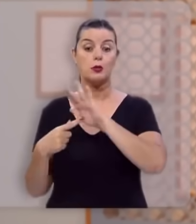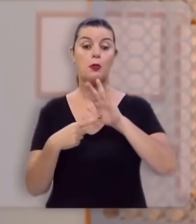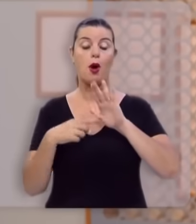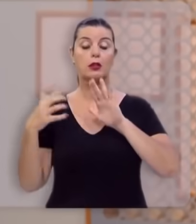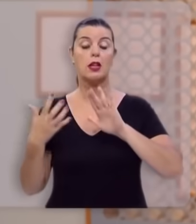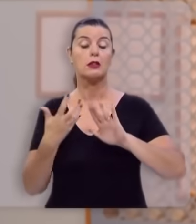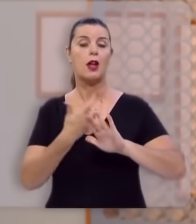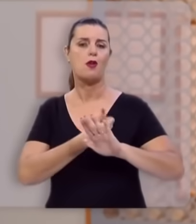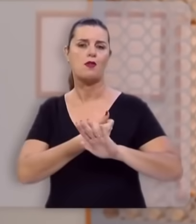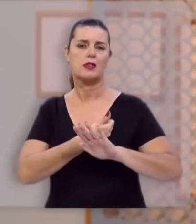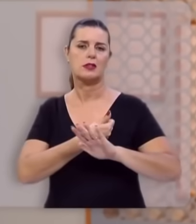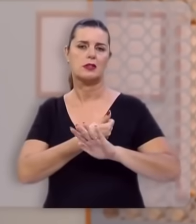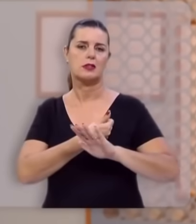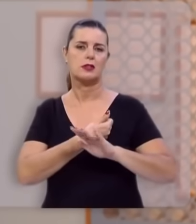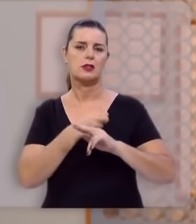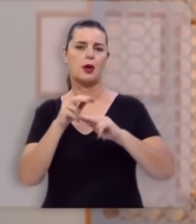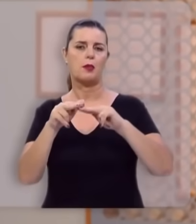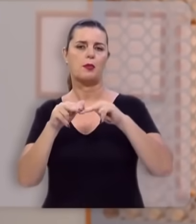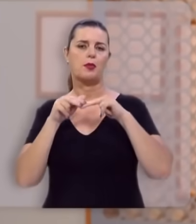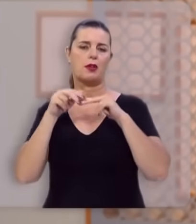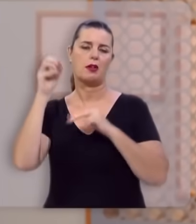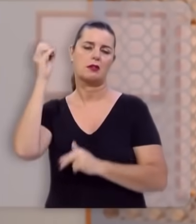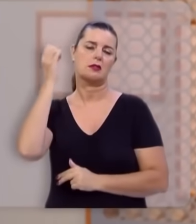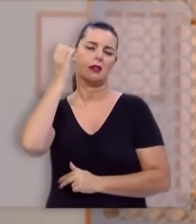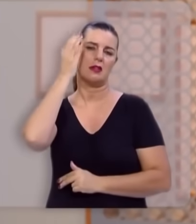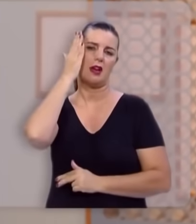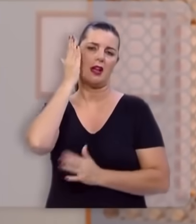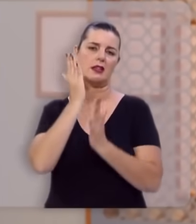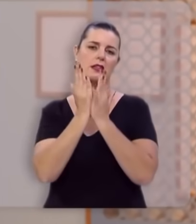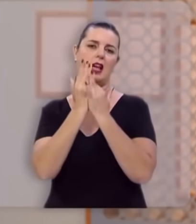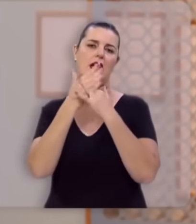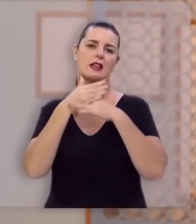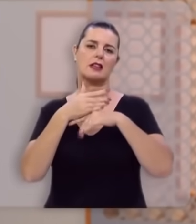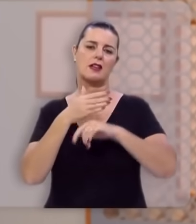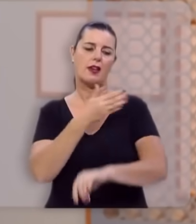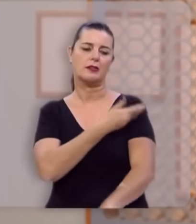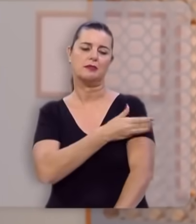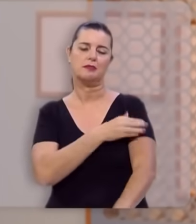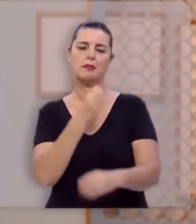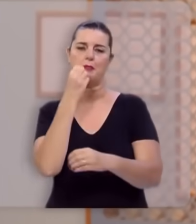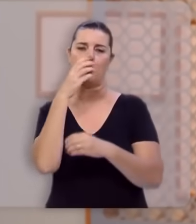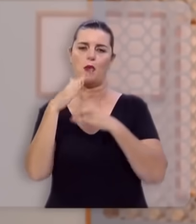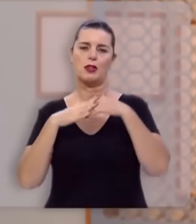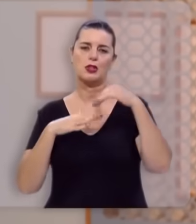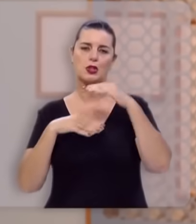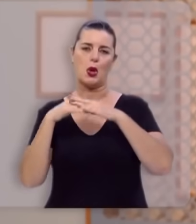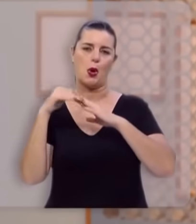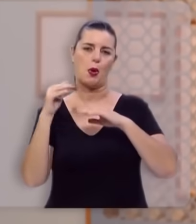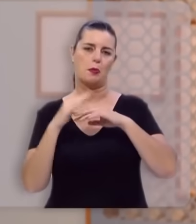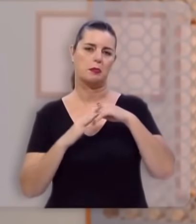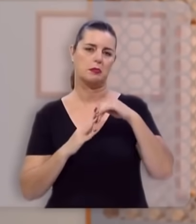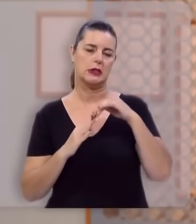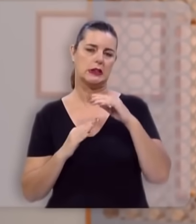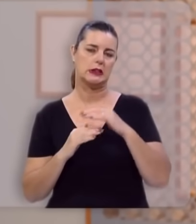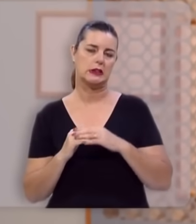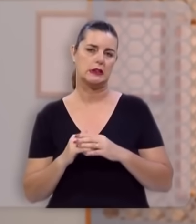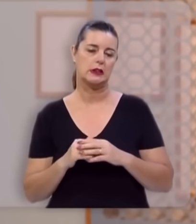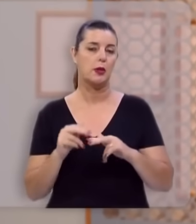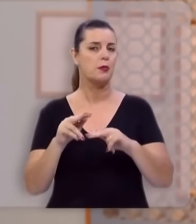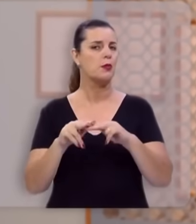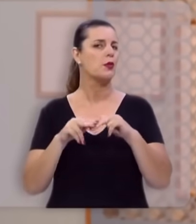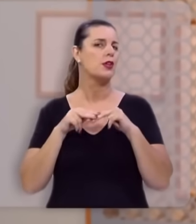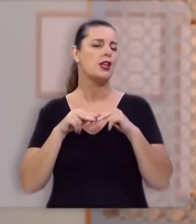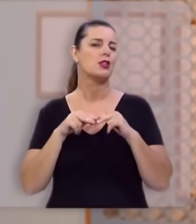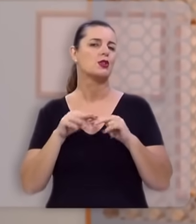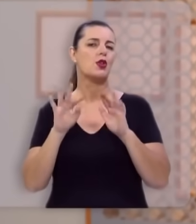salvação pela graça, através da prática das boas obras. É por isso que Tiago diz que a fé sem as